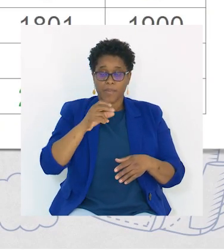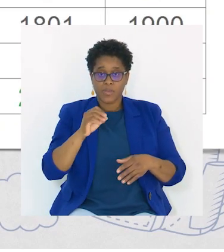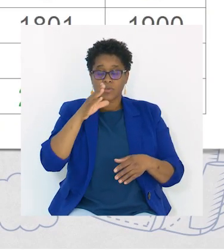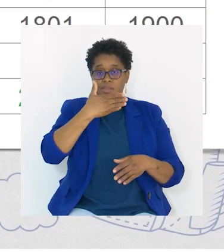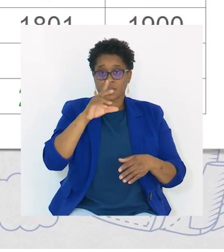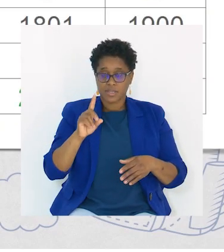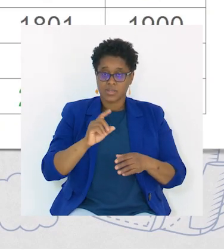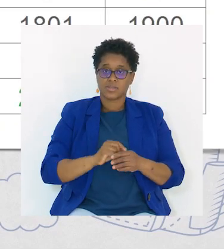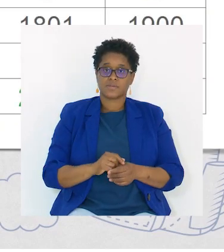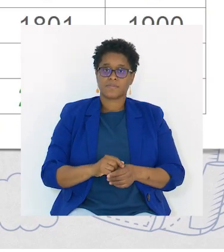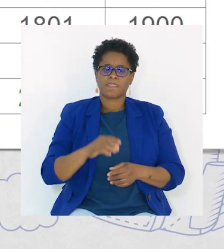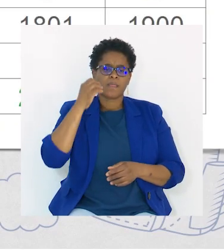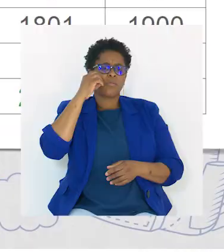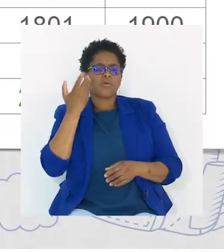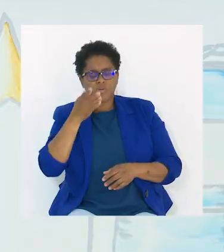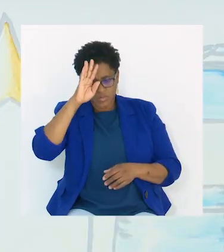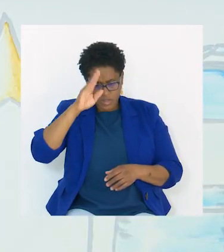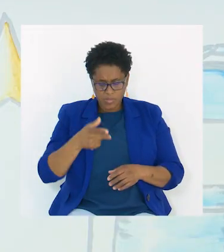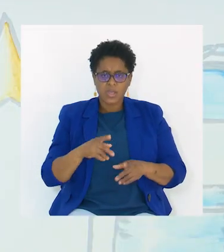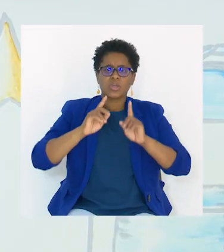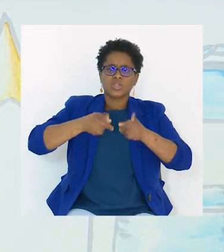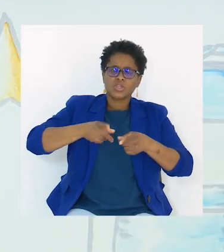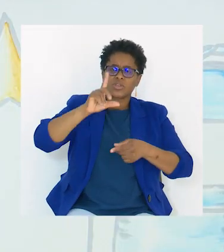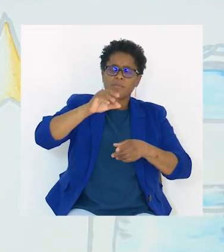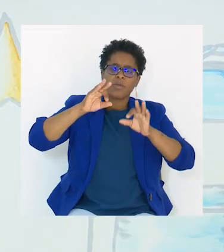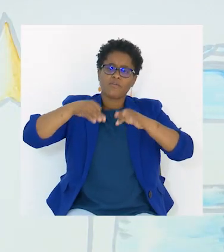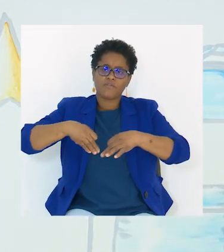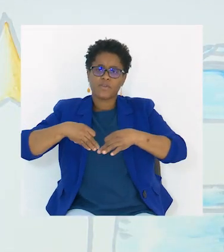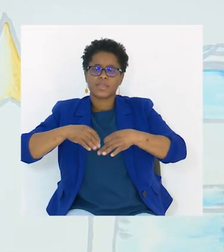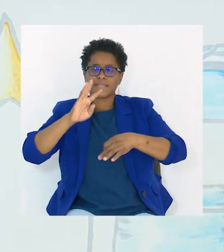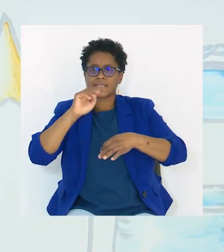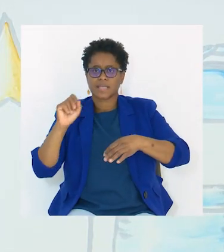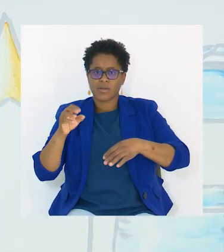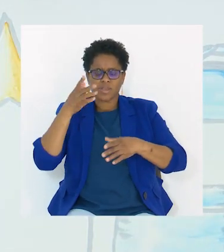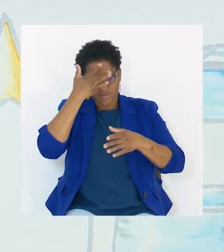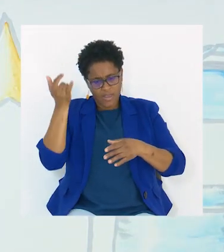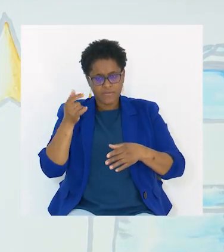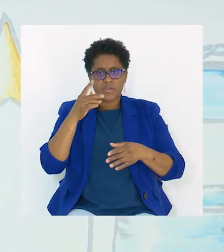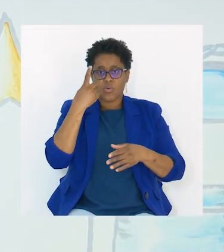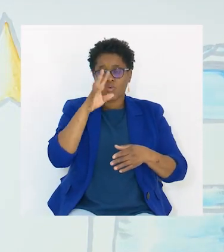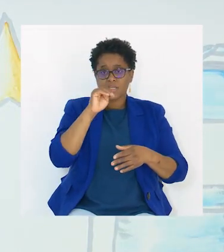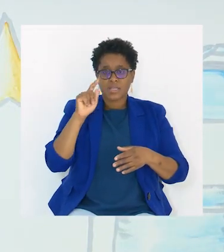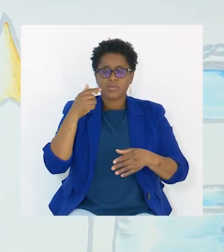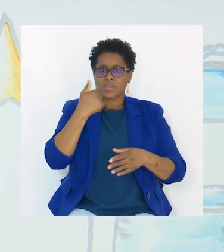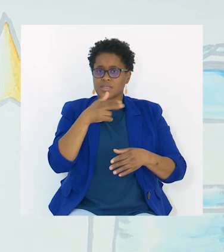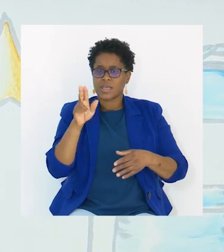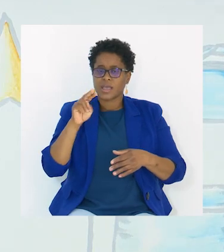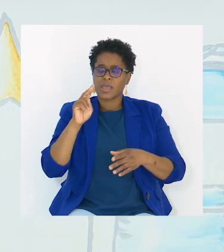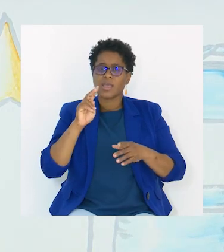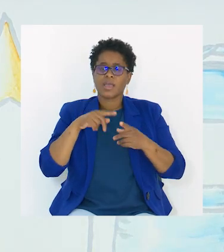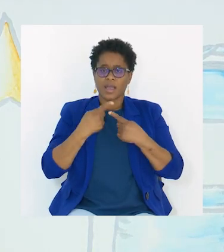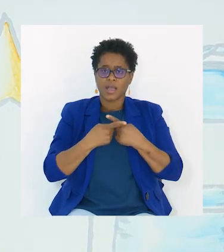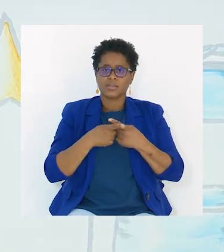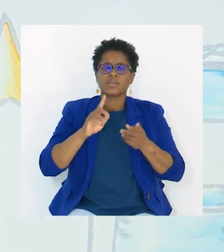o início e o fim do século? Simples. Um século tem 100 anos. Então inicia-se em que ano? Inicia-se no